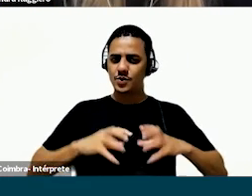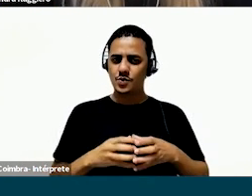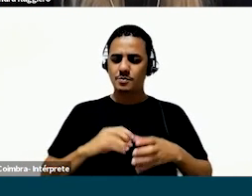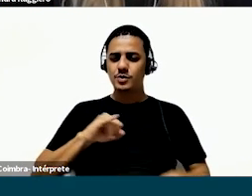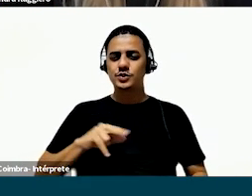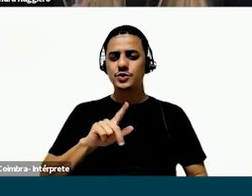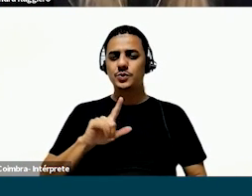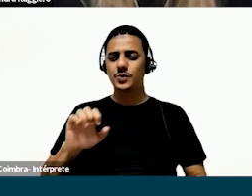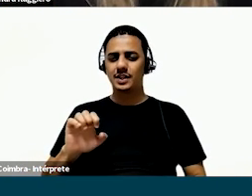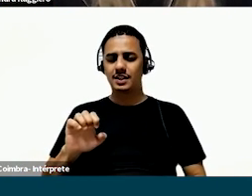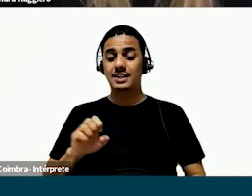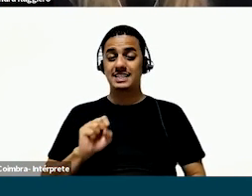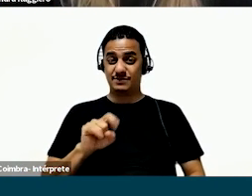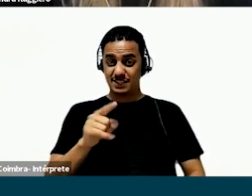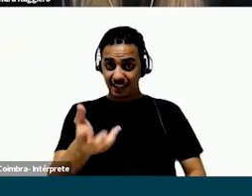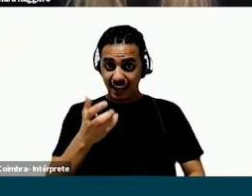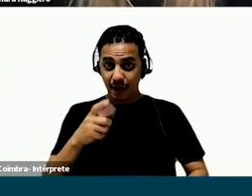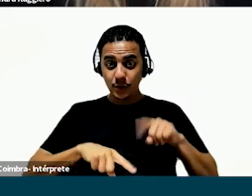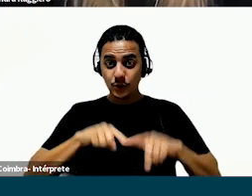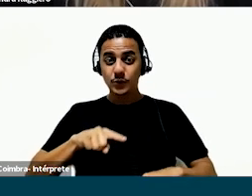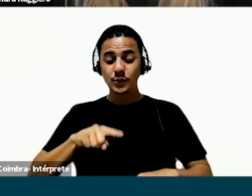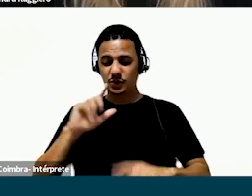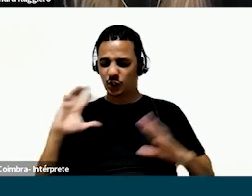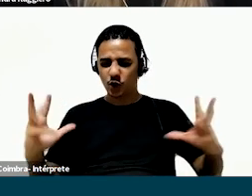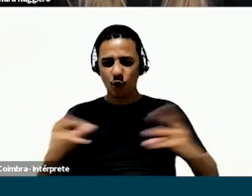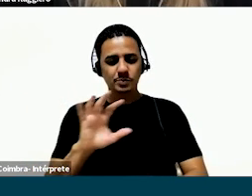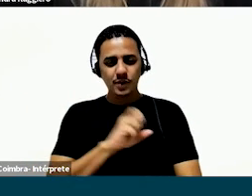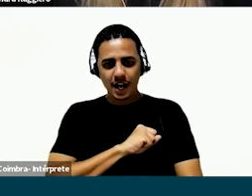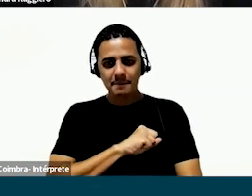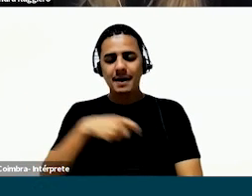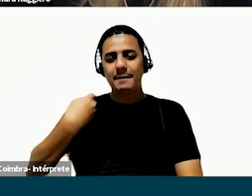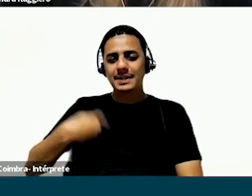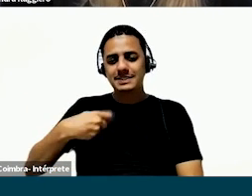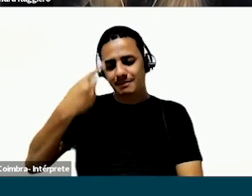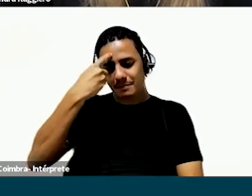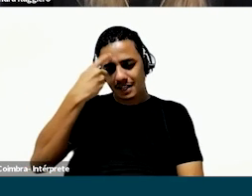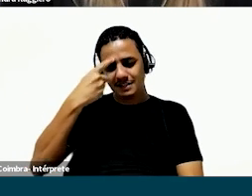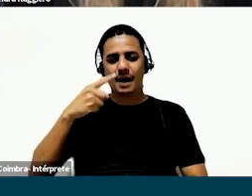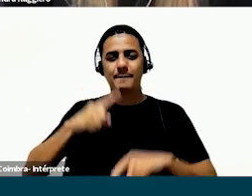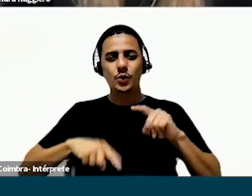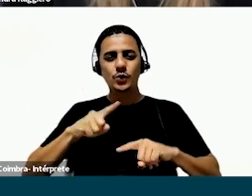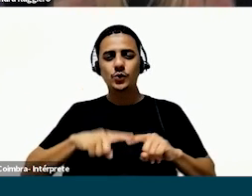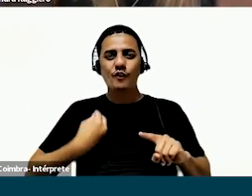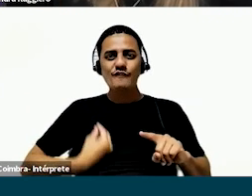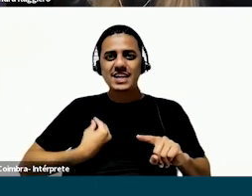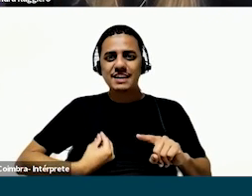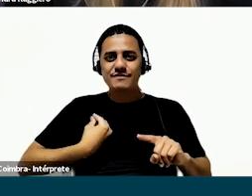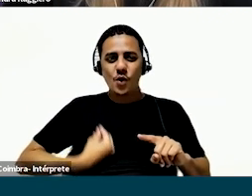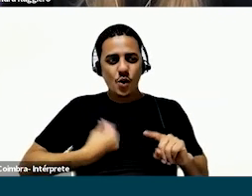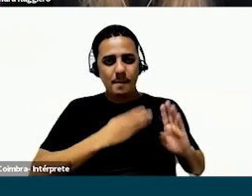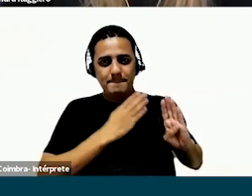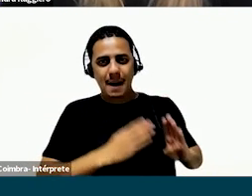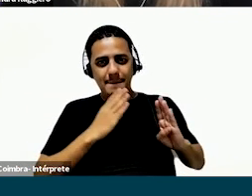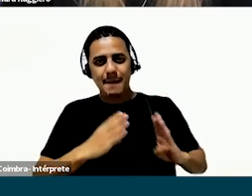que para gerar produtos úteis e amados, precisamos, então, manter o nosso pensamento de produto vivo em todos os